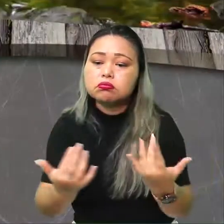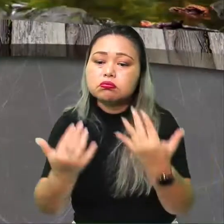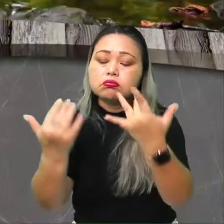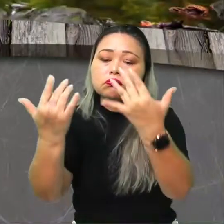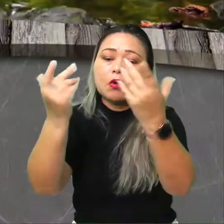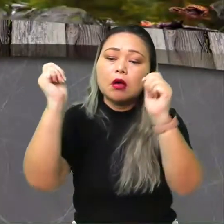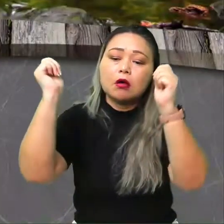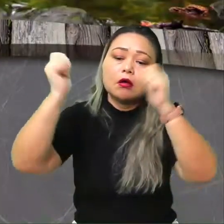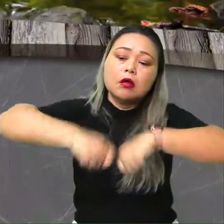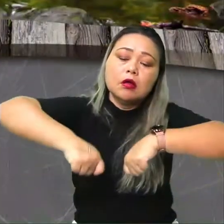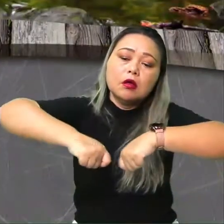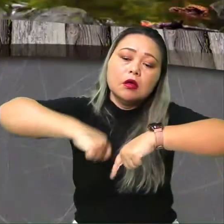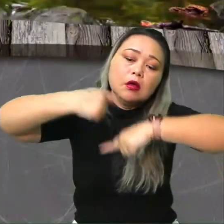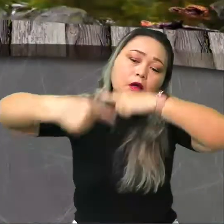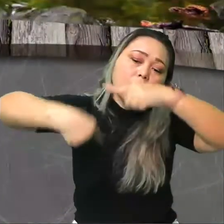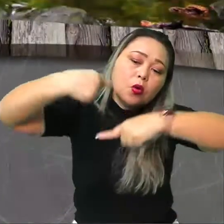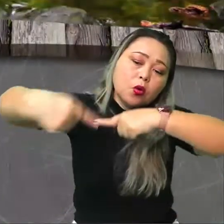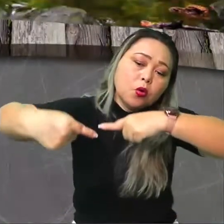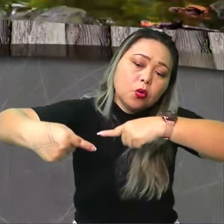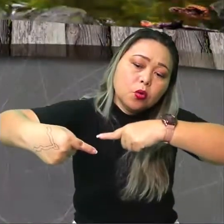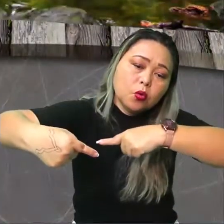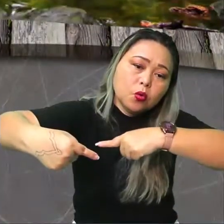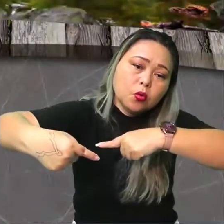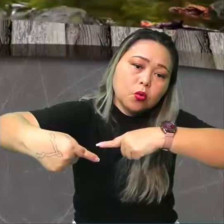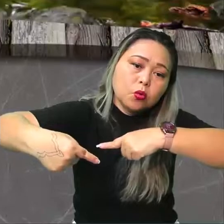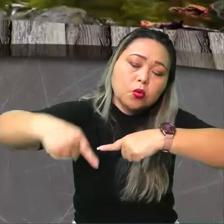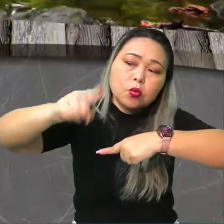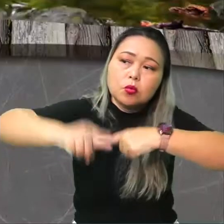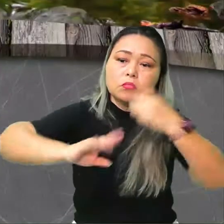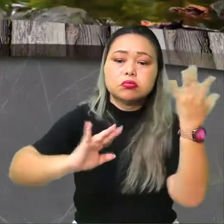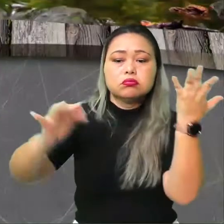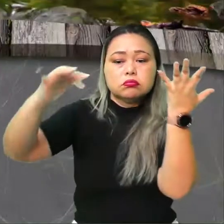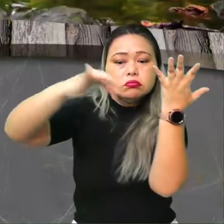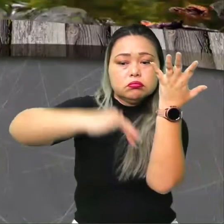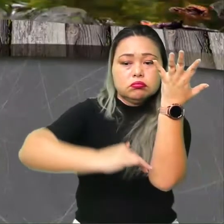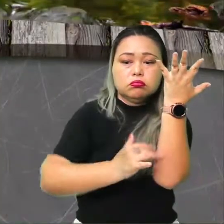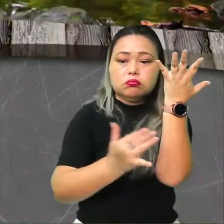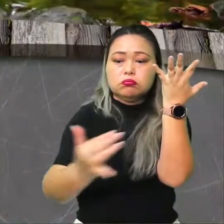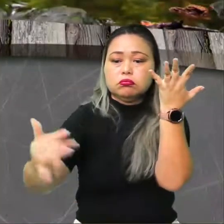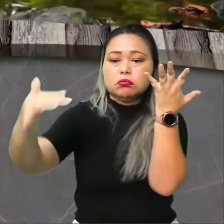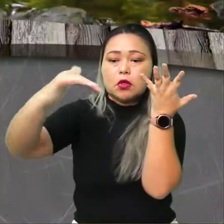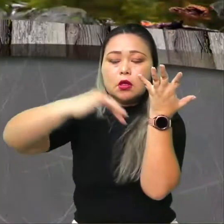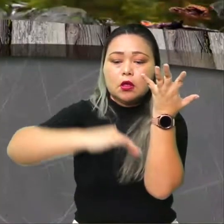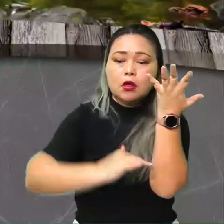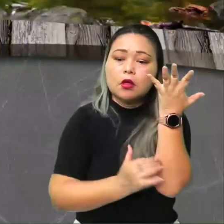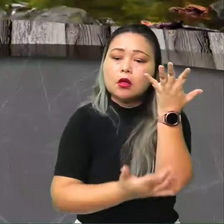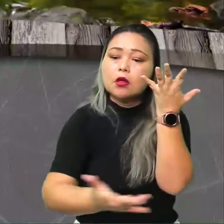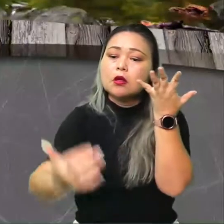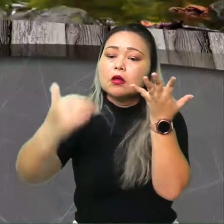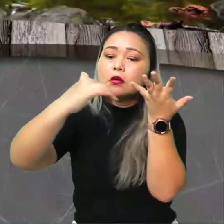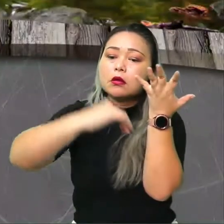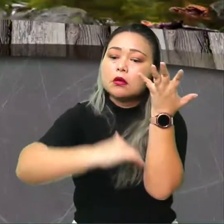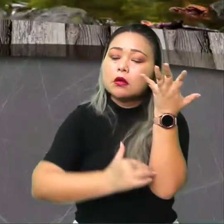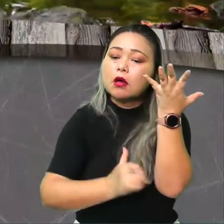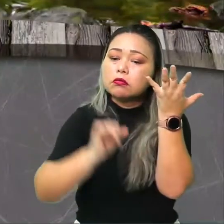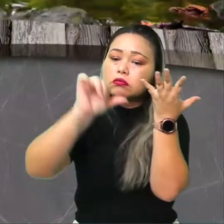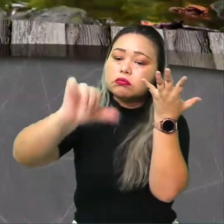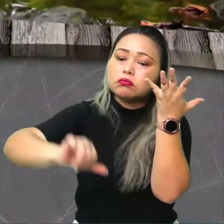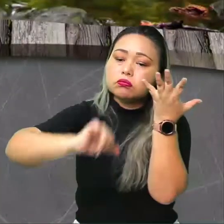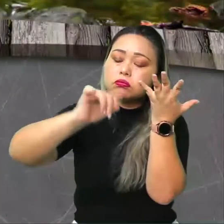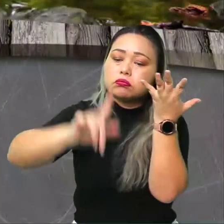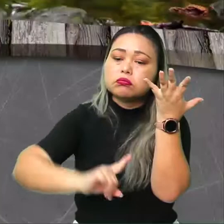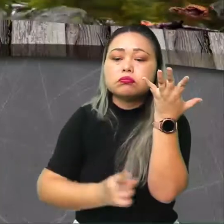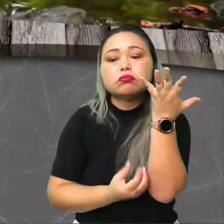o surgimento da outra via, que é a via fotossintética. Tá? A partir dessa via fotossintética, liberação